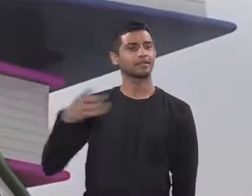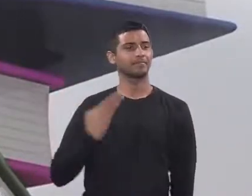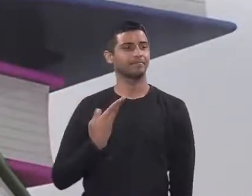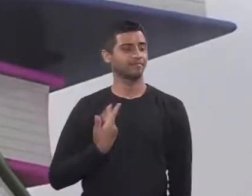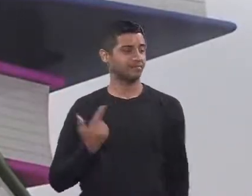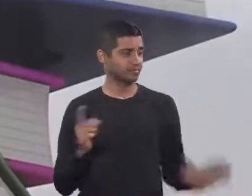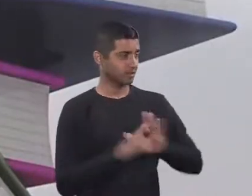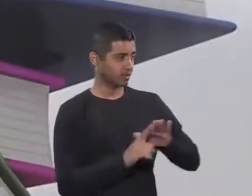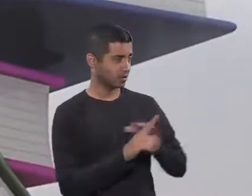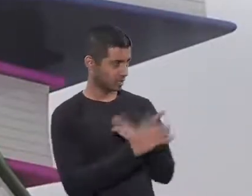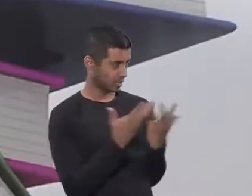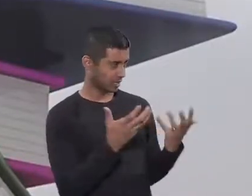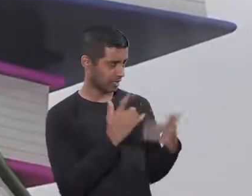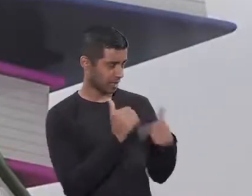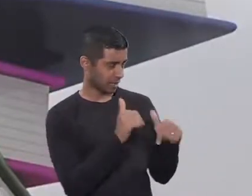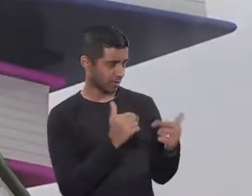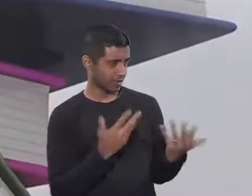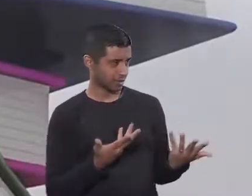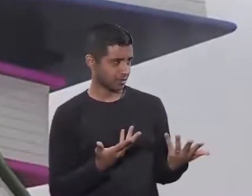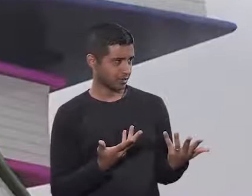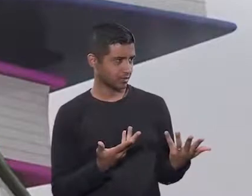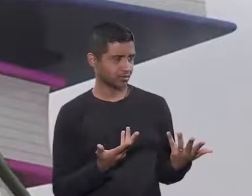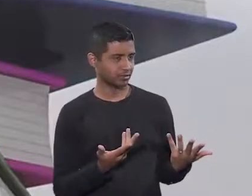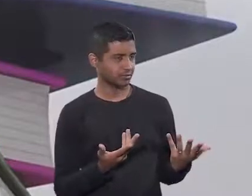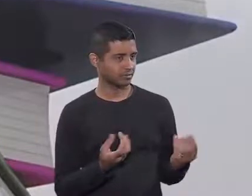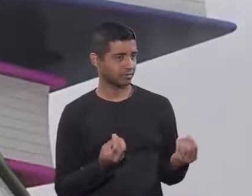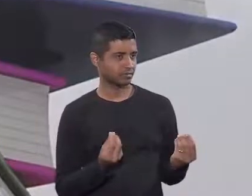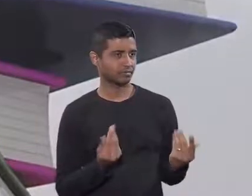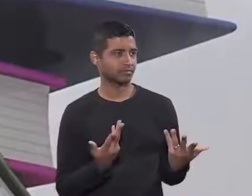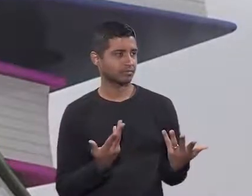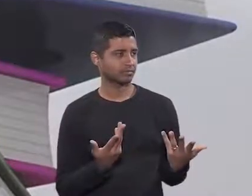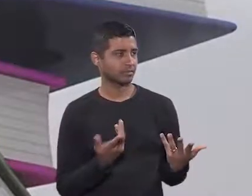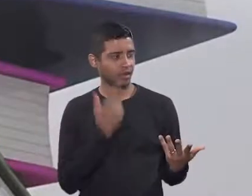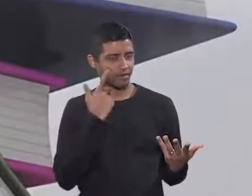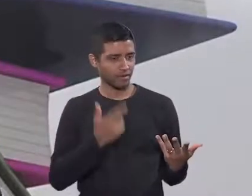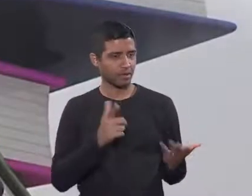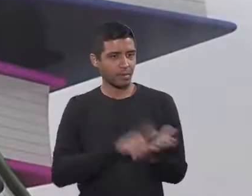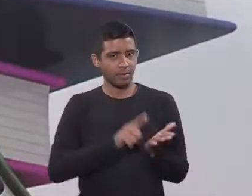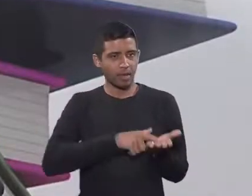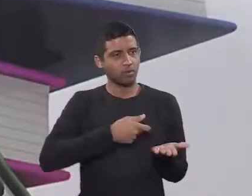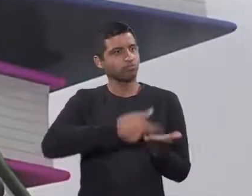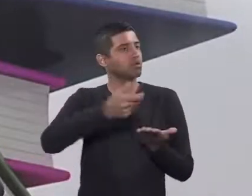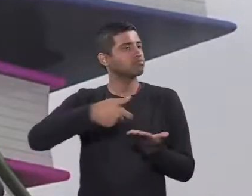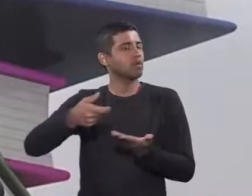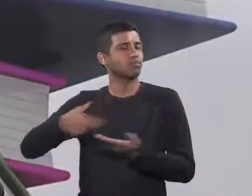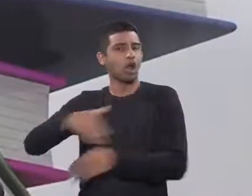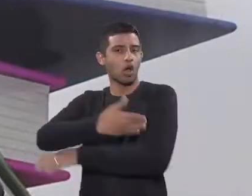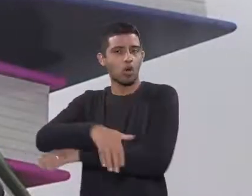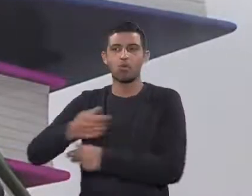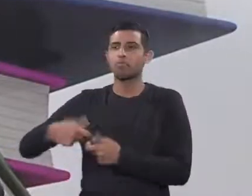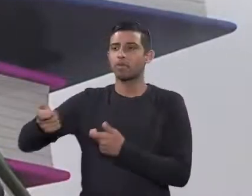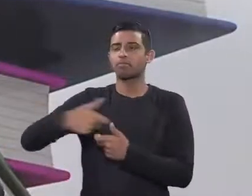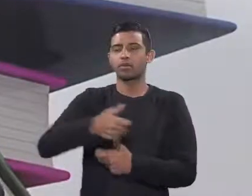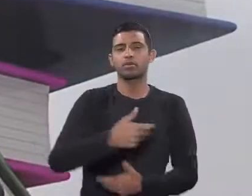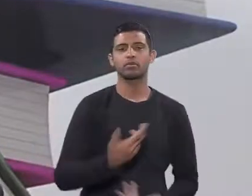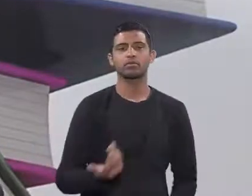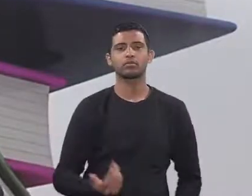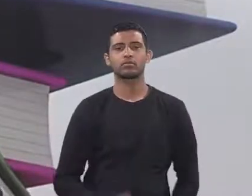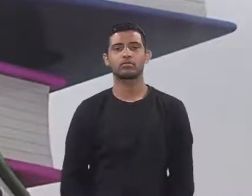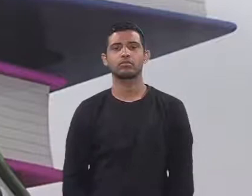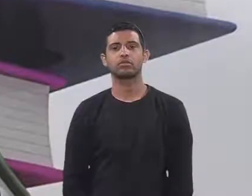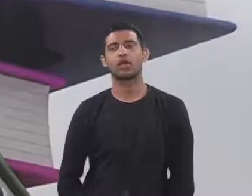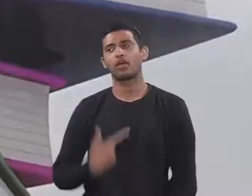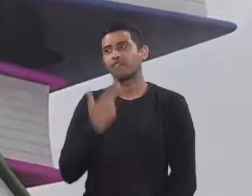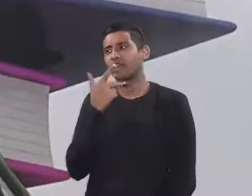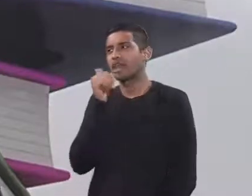perguntou se eu queria trabalhar entregando panfletos. E aí eu